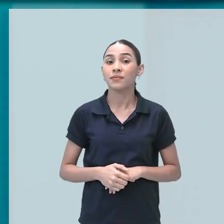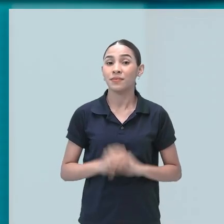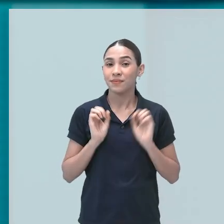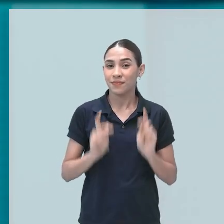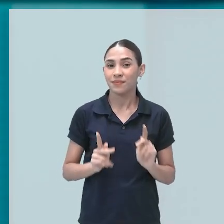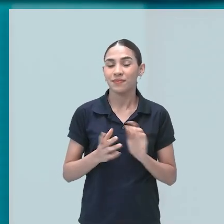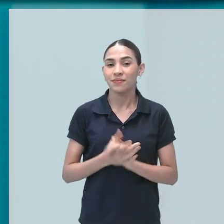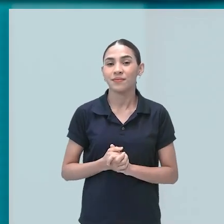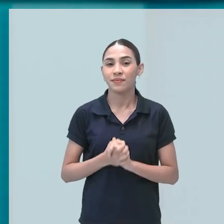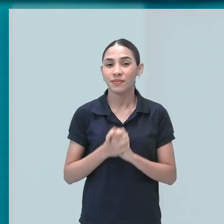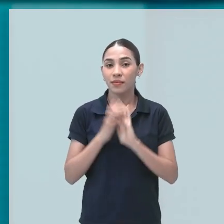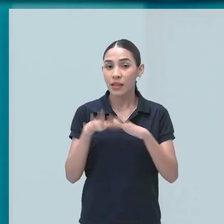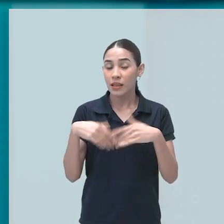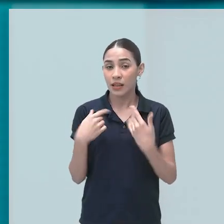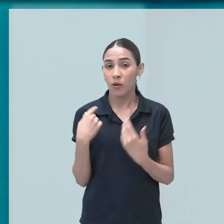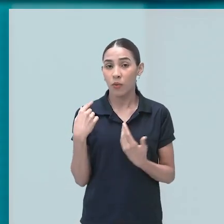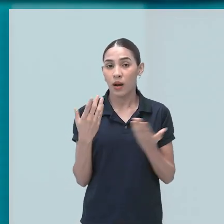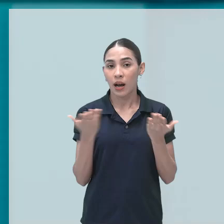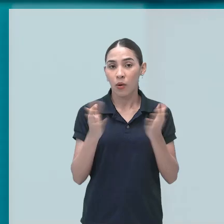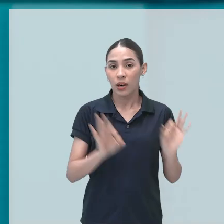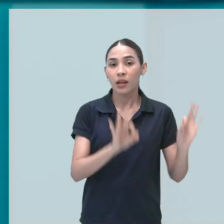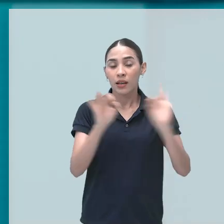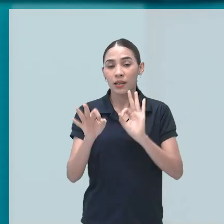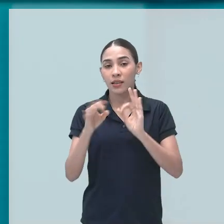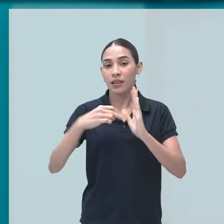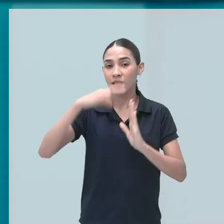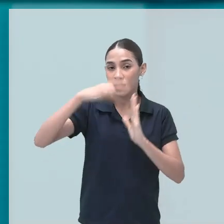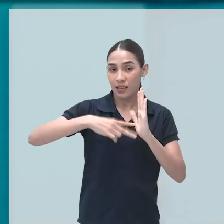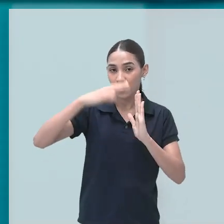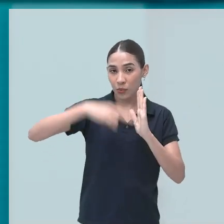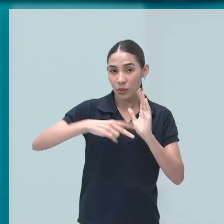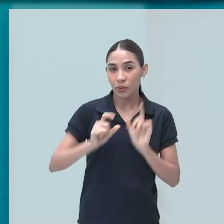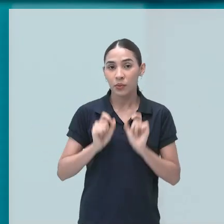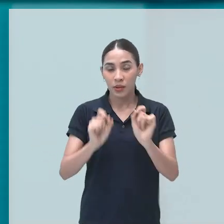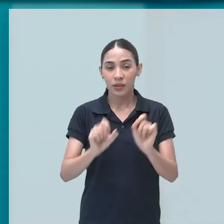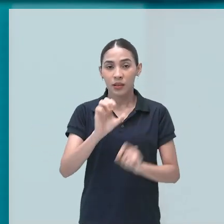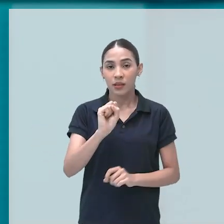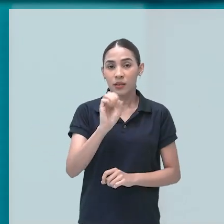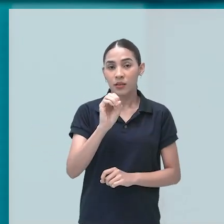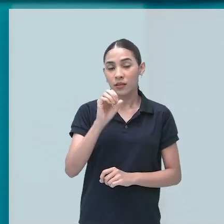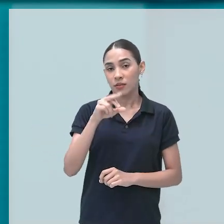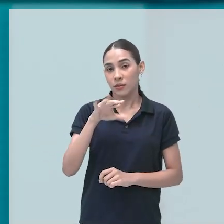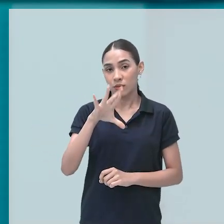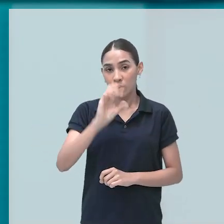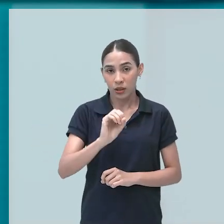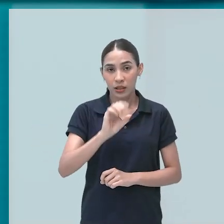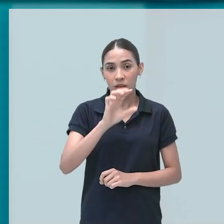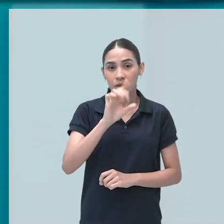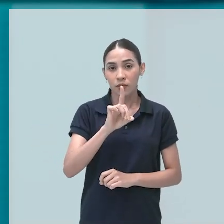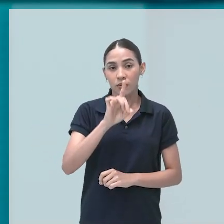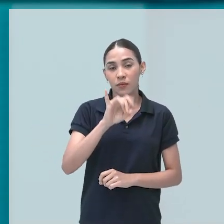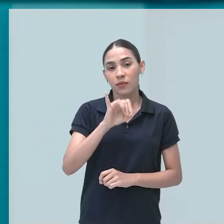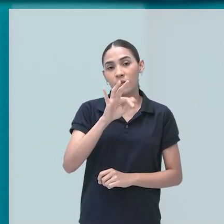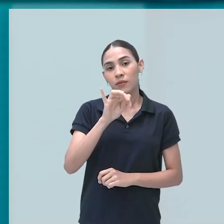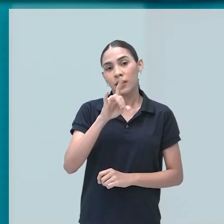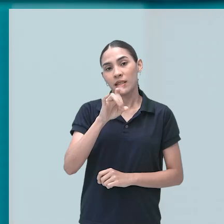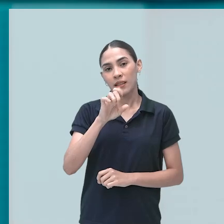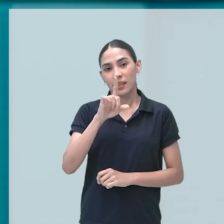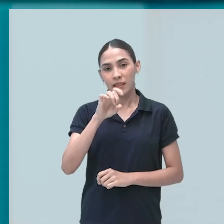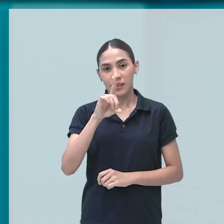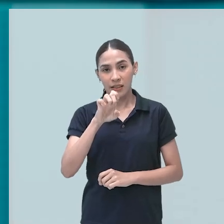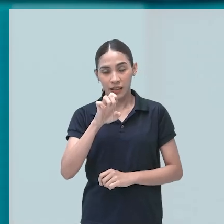Muito bem, então acabamos de acompanhar a leitura do soneto de fidelidade, que também